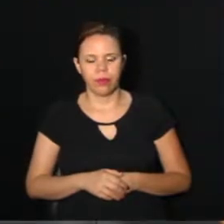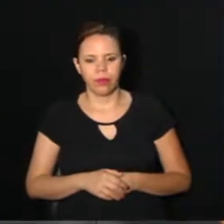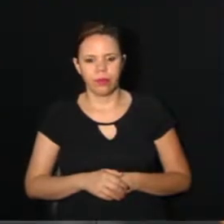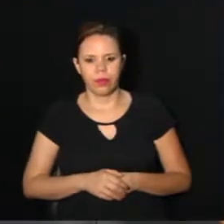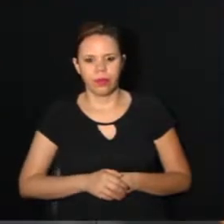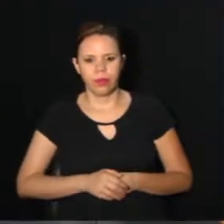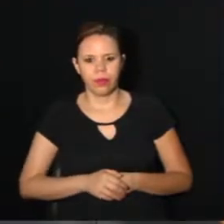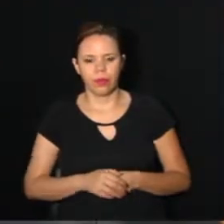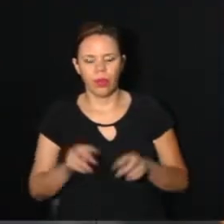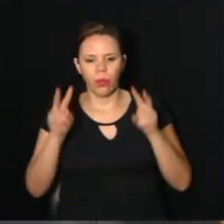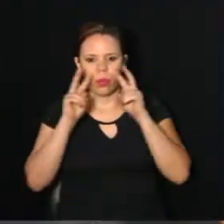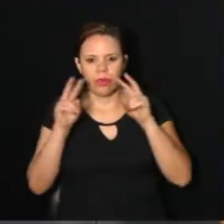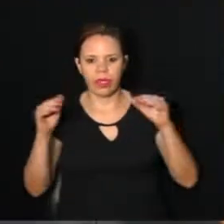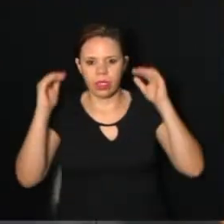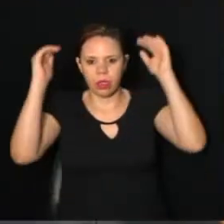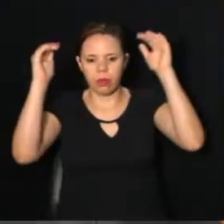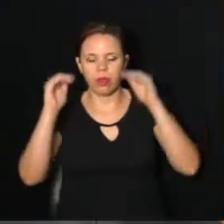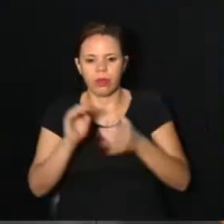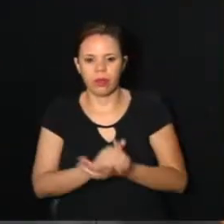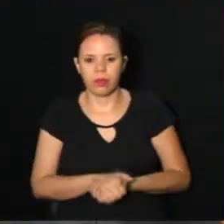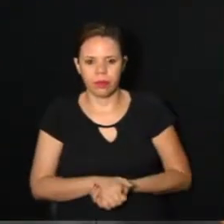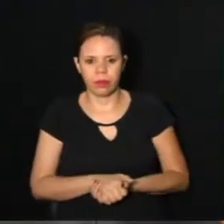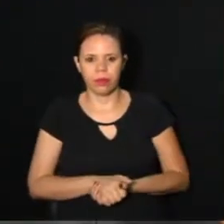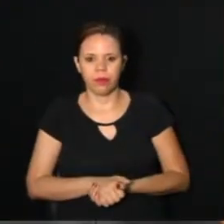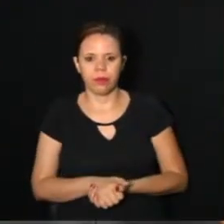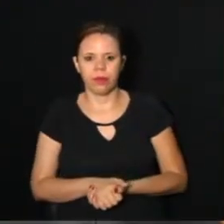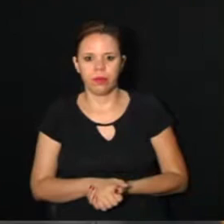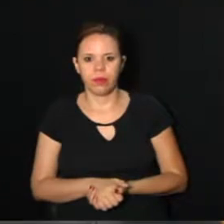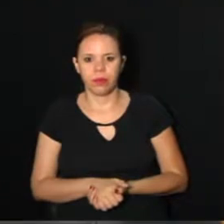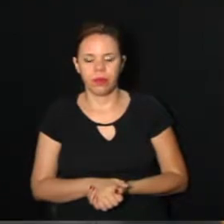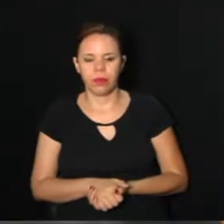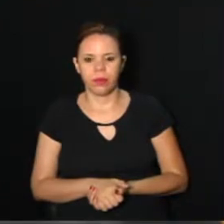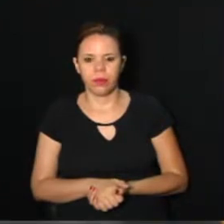numa visão maior, era